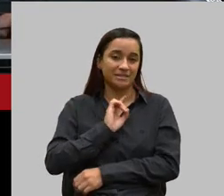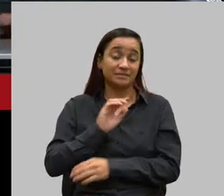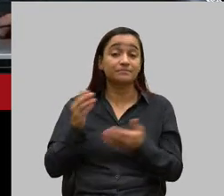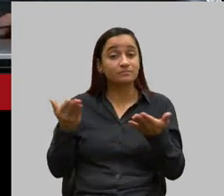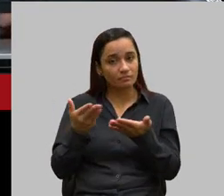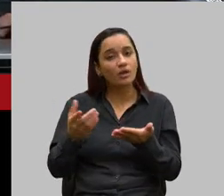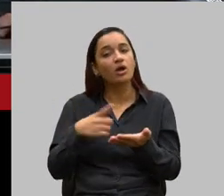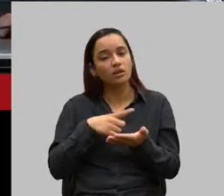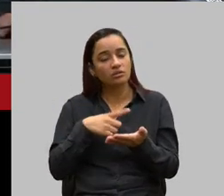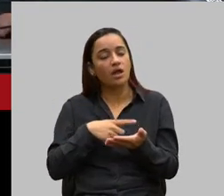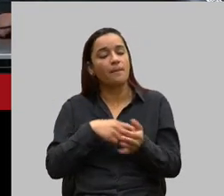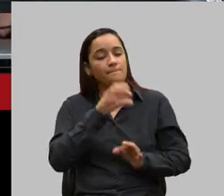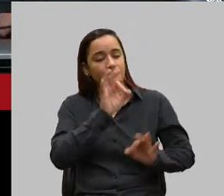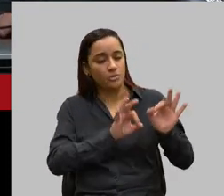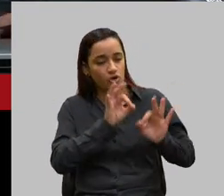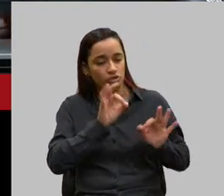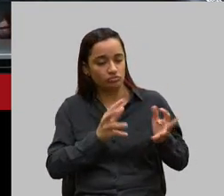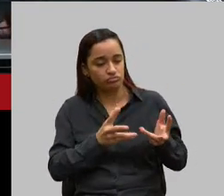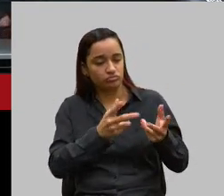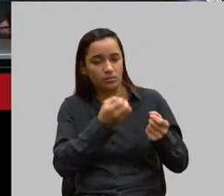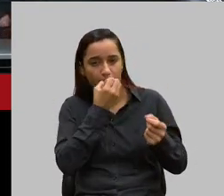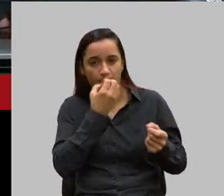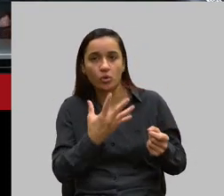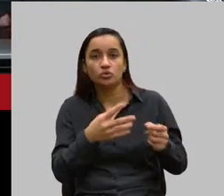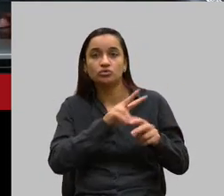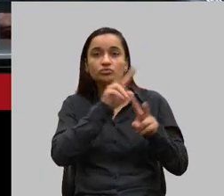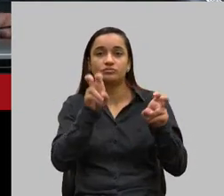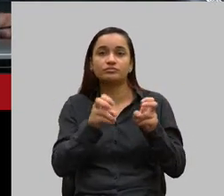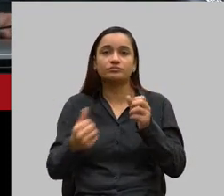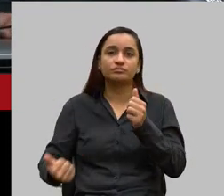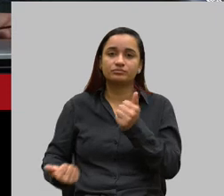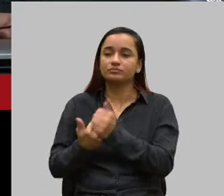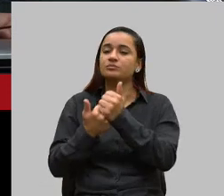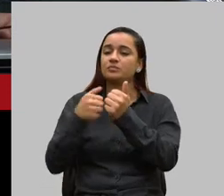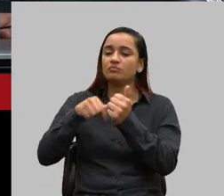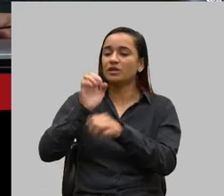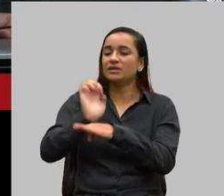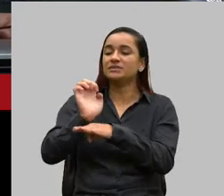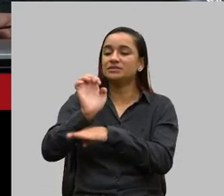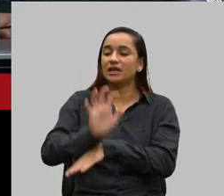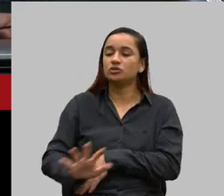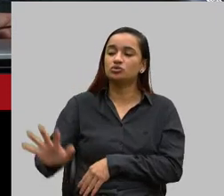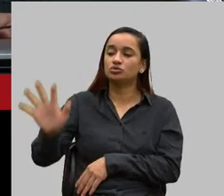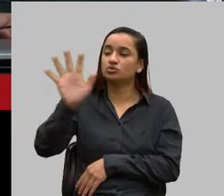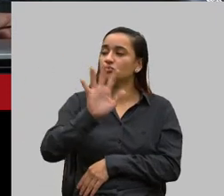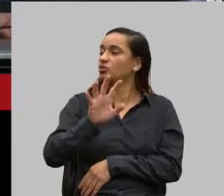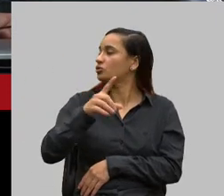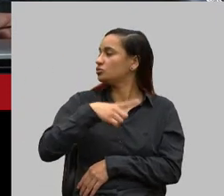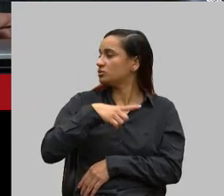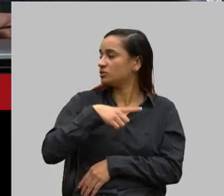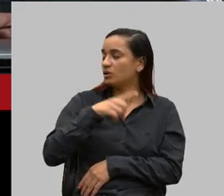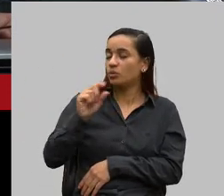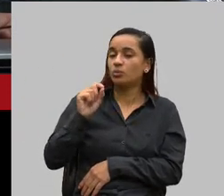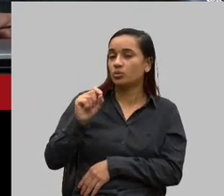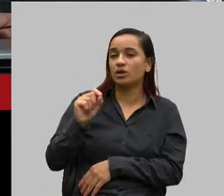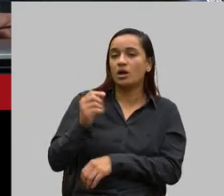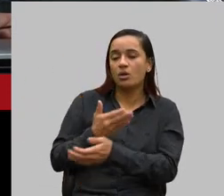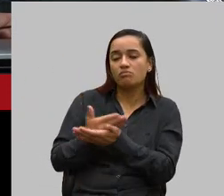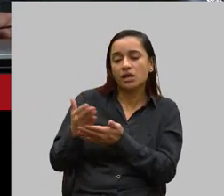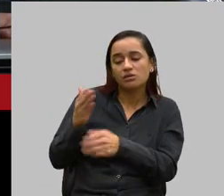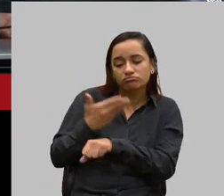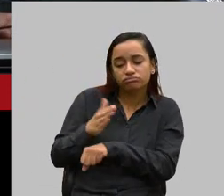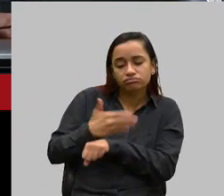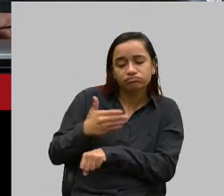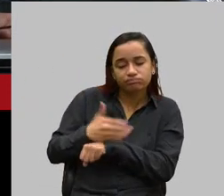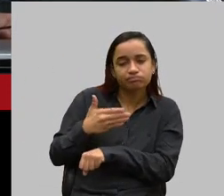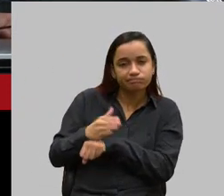robusto de Sub Estações pro estado inteiro sendo sendo eh colocadas em funcionamento e